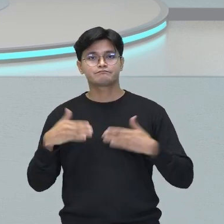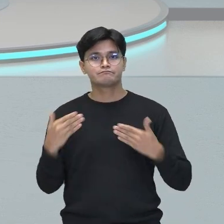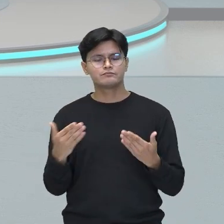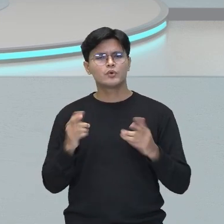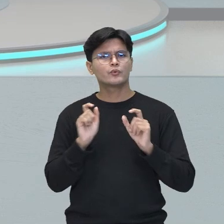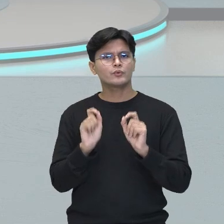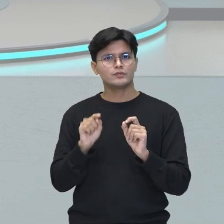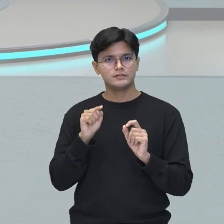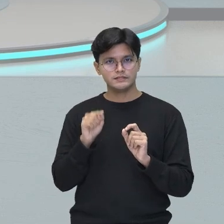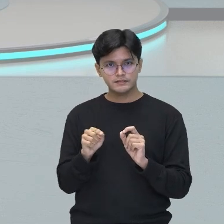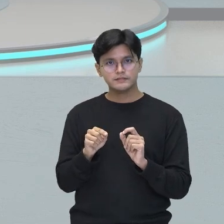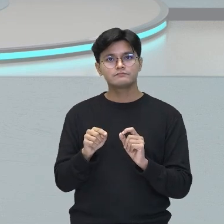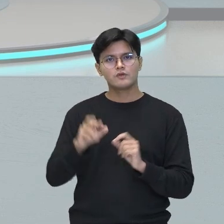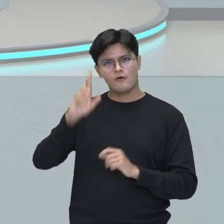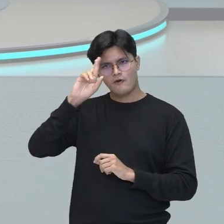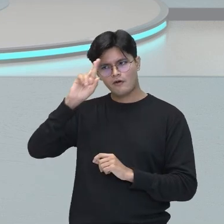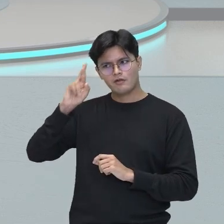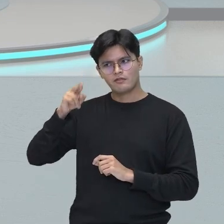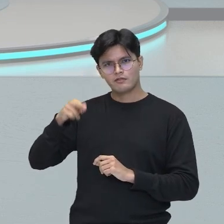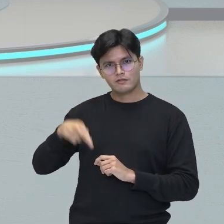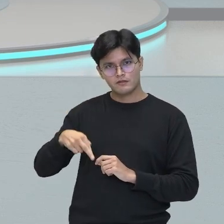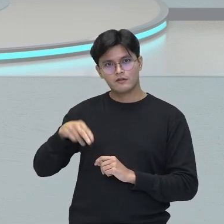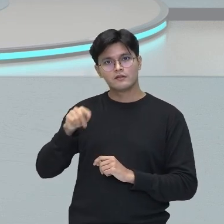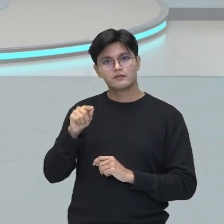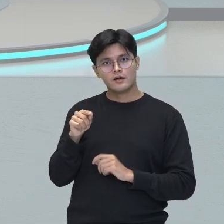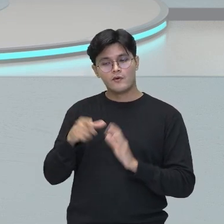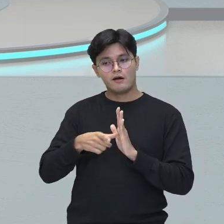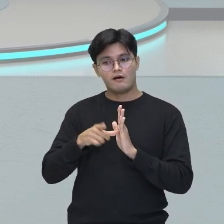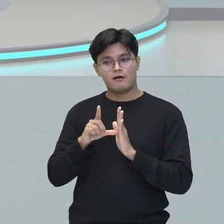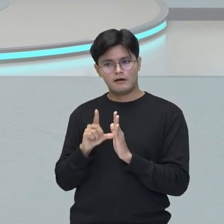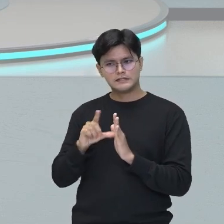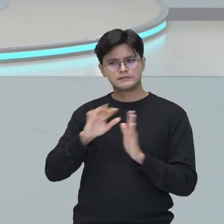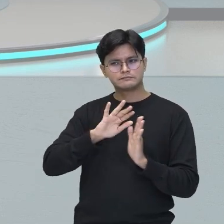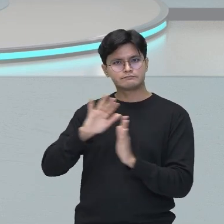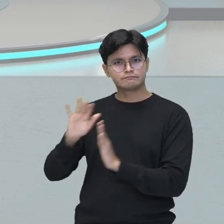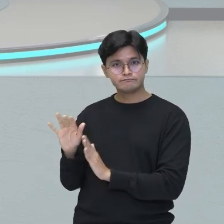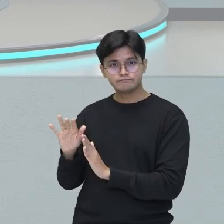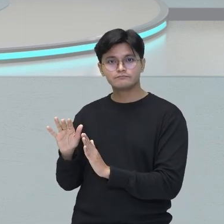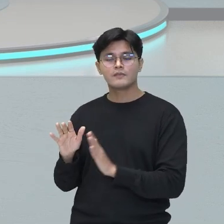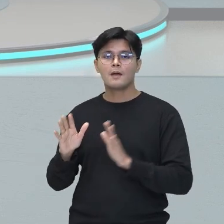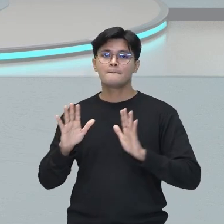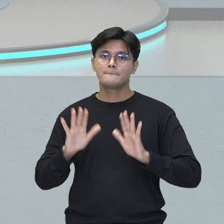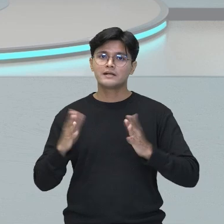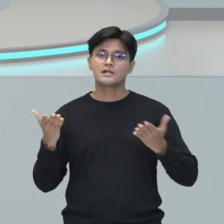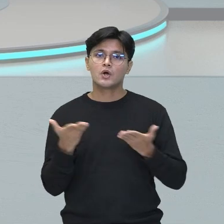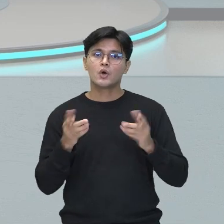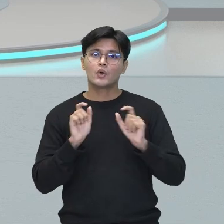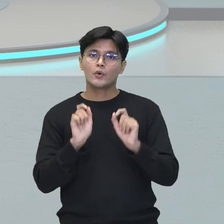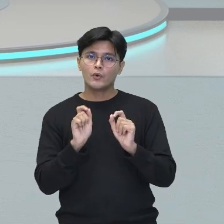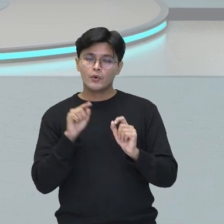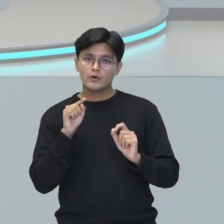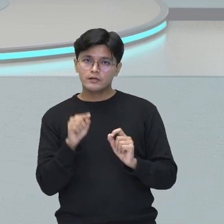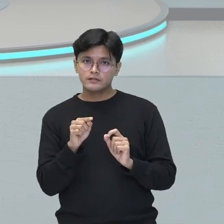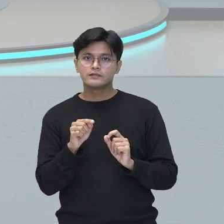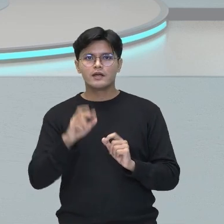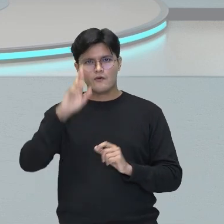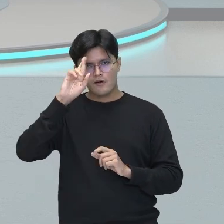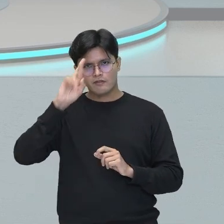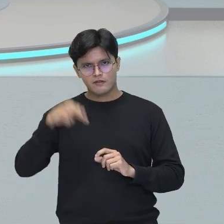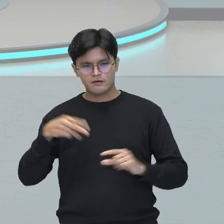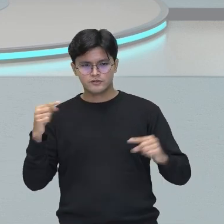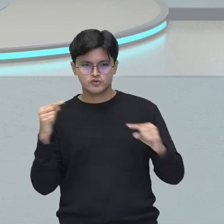o racional fica um pouquinho de lá mas aqui o racionalismo vai né se opor ao